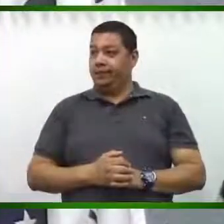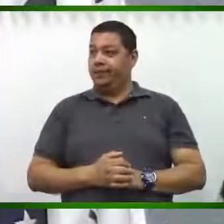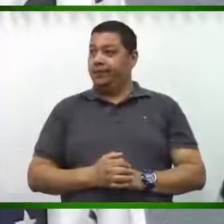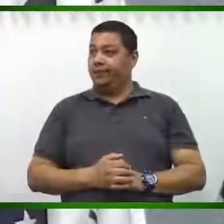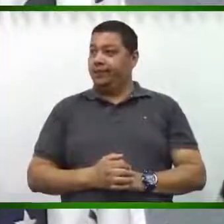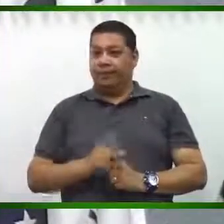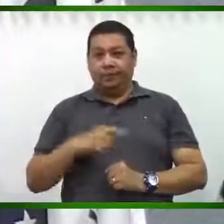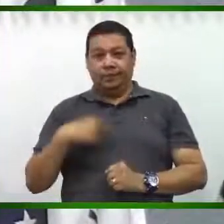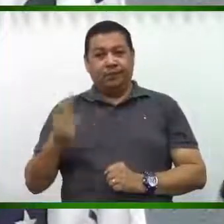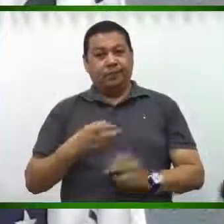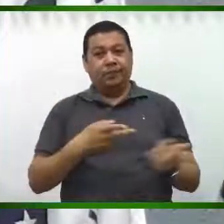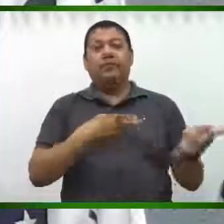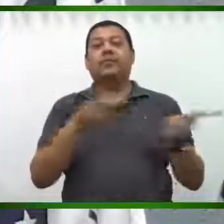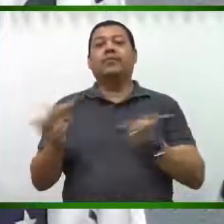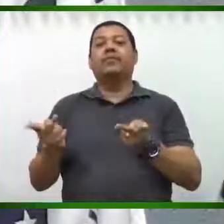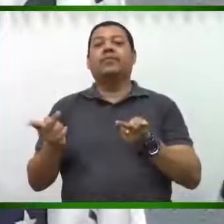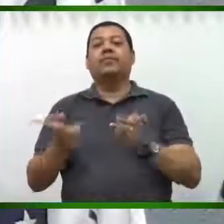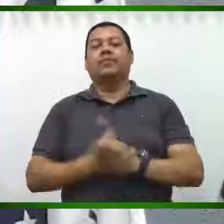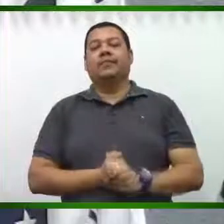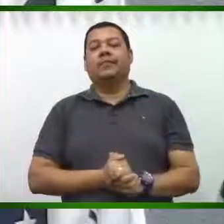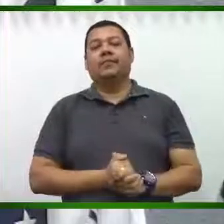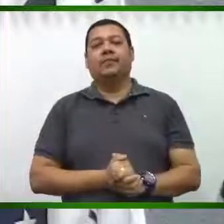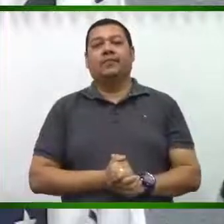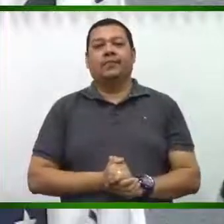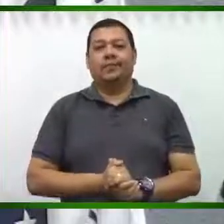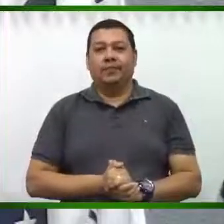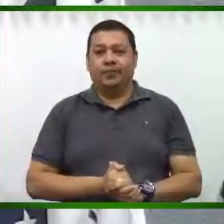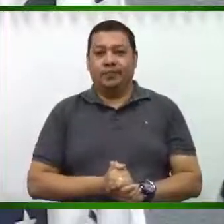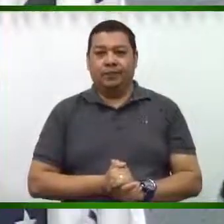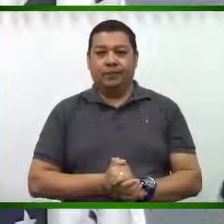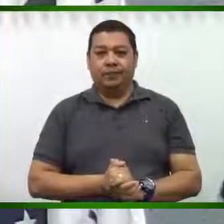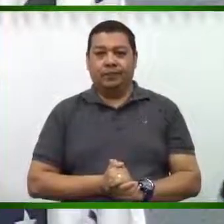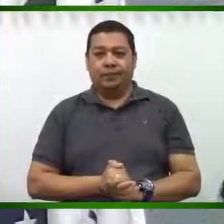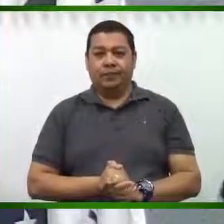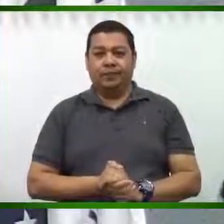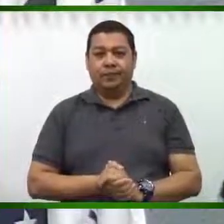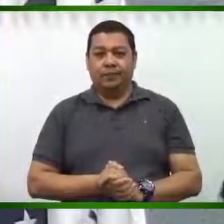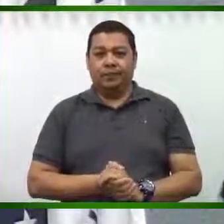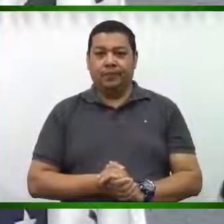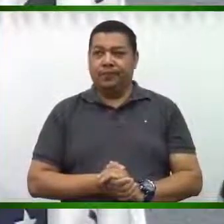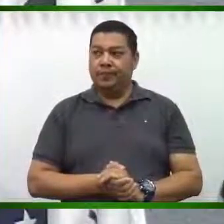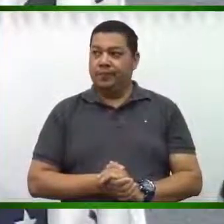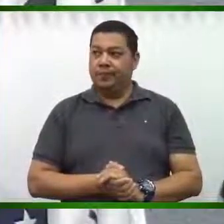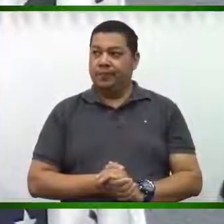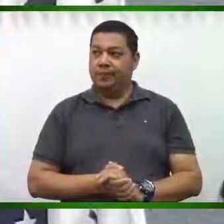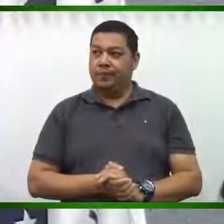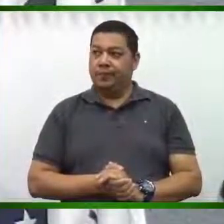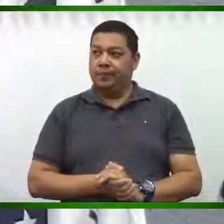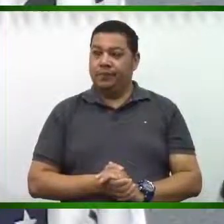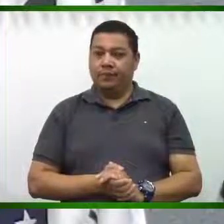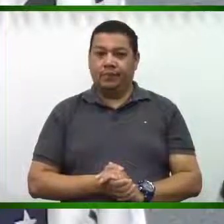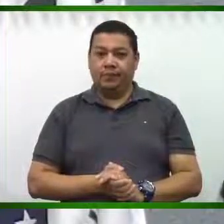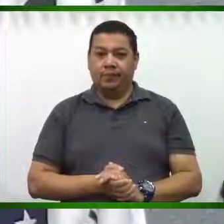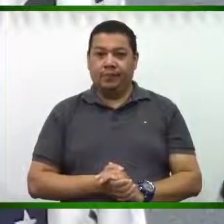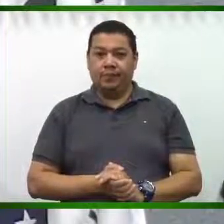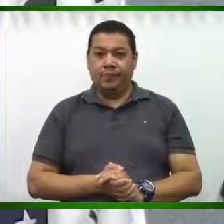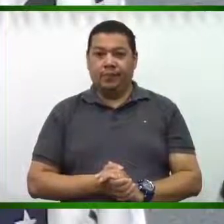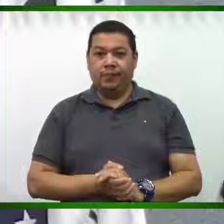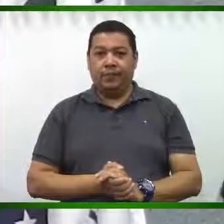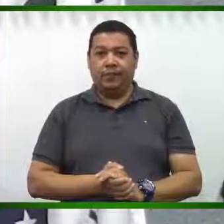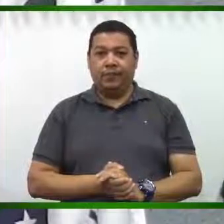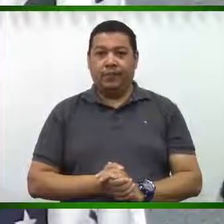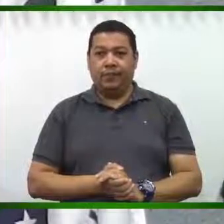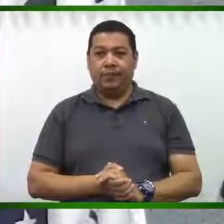estávamos visitando ali o postinho de saúde Boa Nova Esperança, no